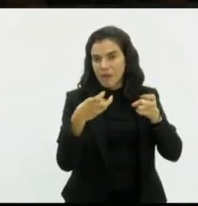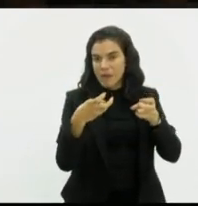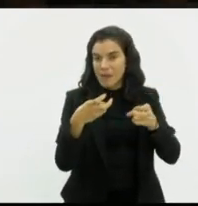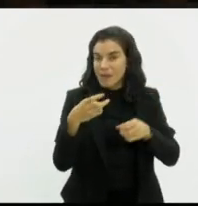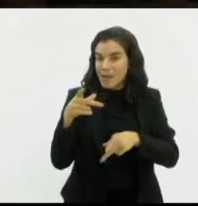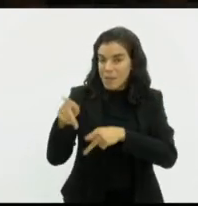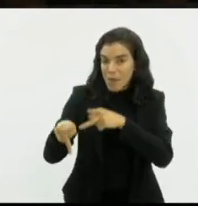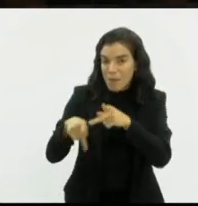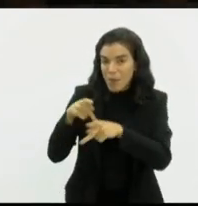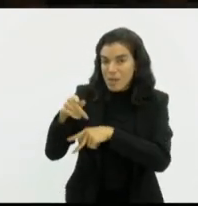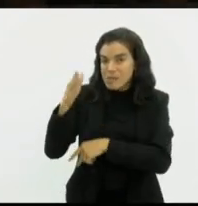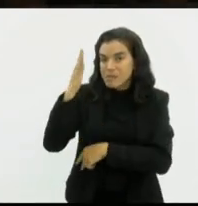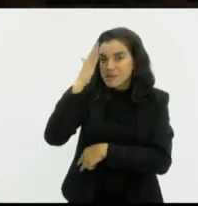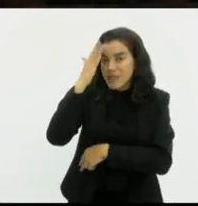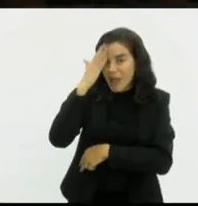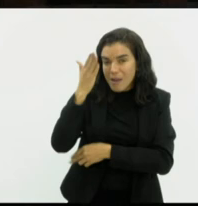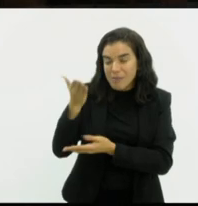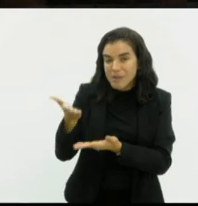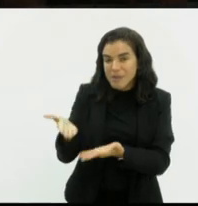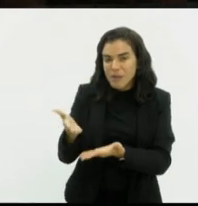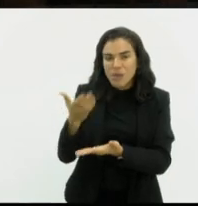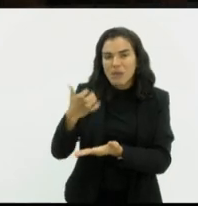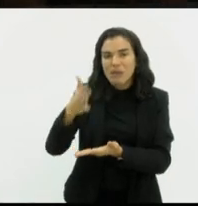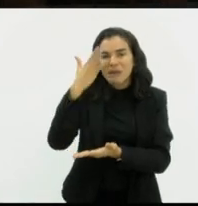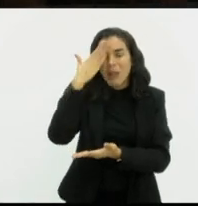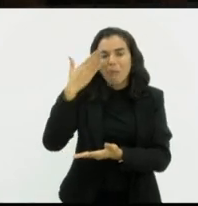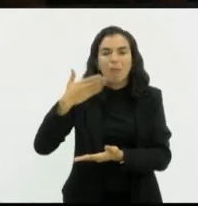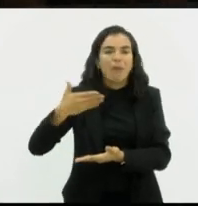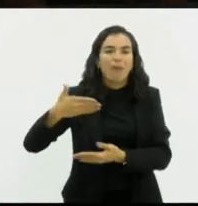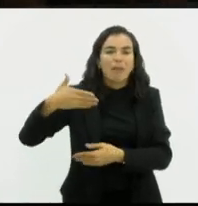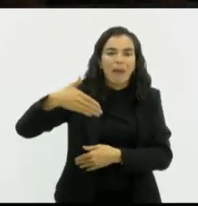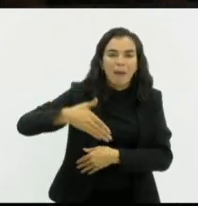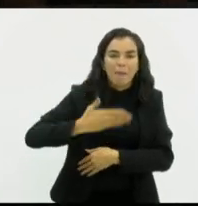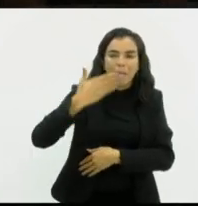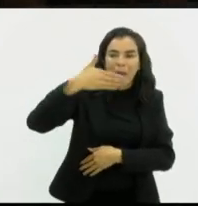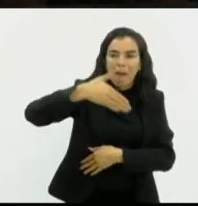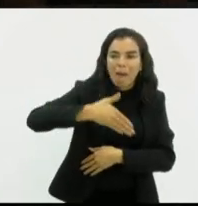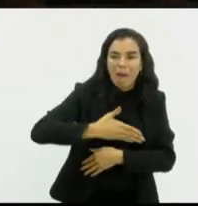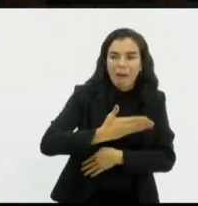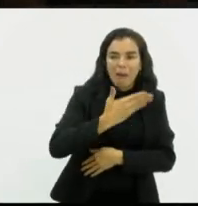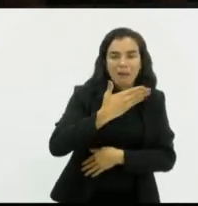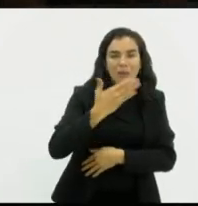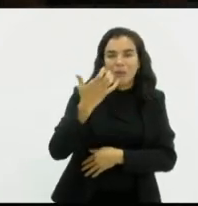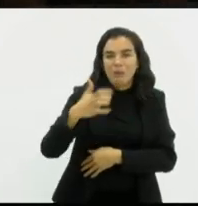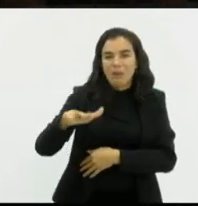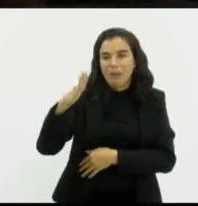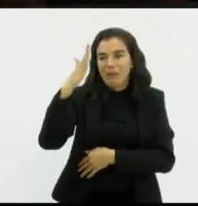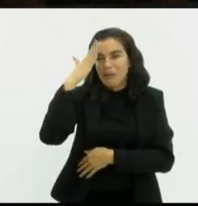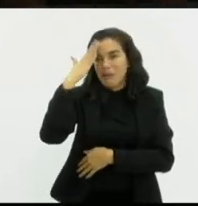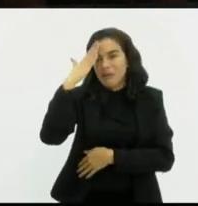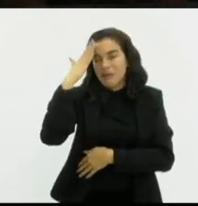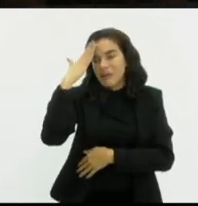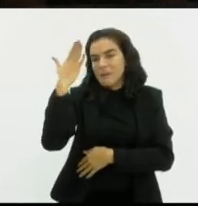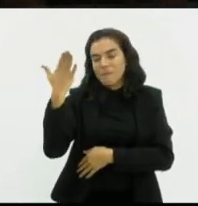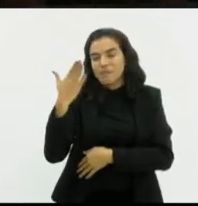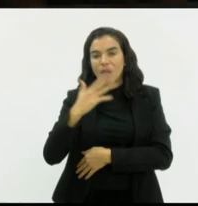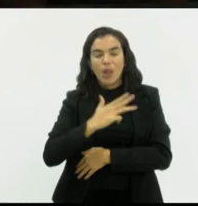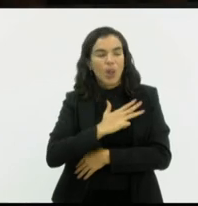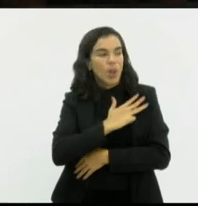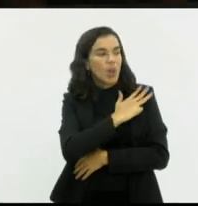povo entende. O povo não quer saber da baleia, que não sei o quê. O povo não quer saber do, se o